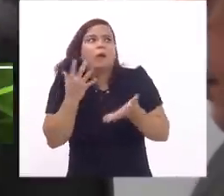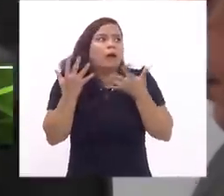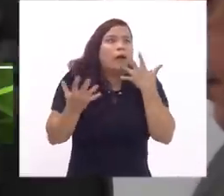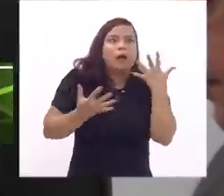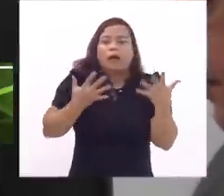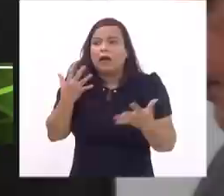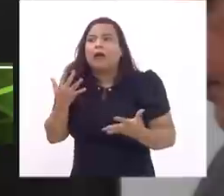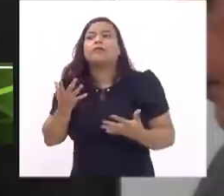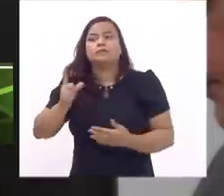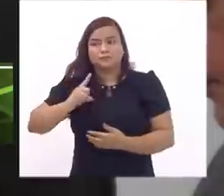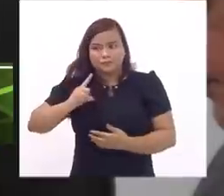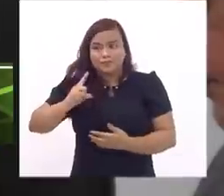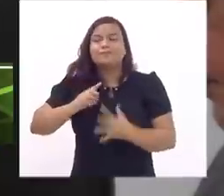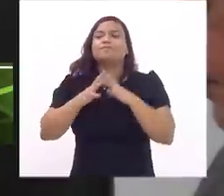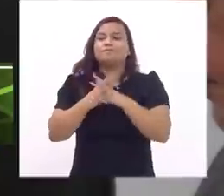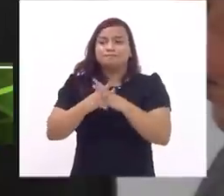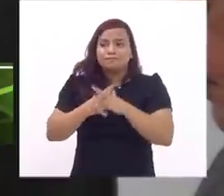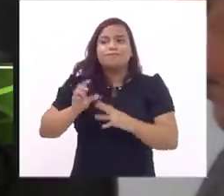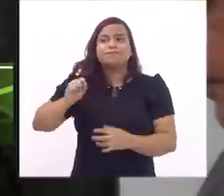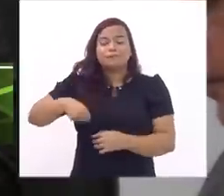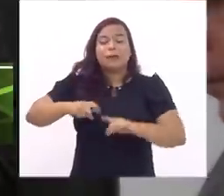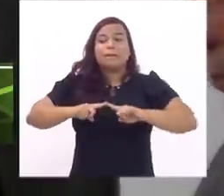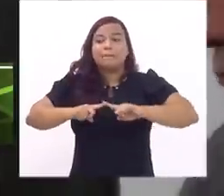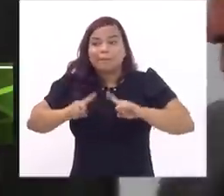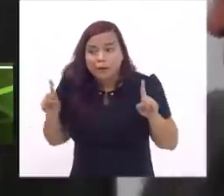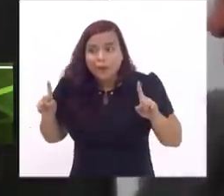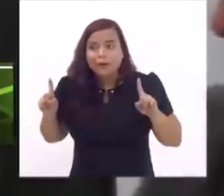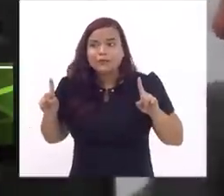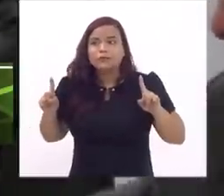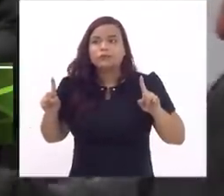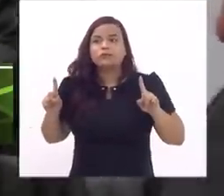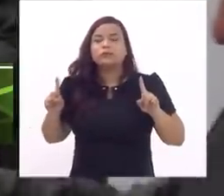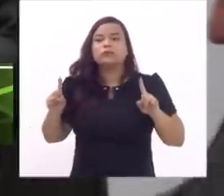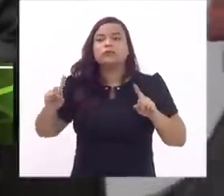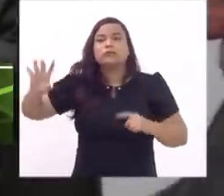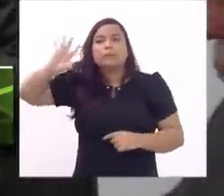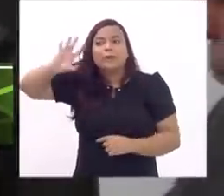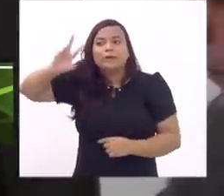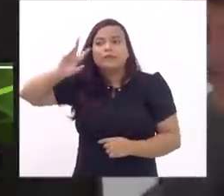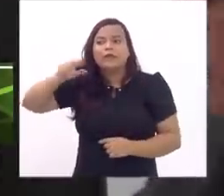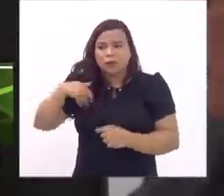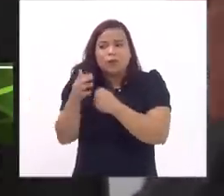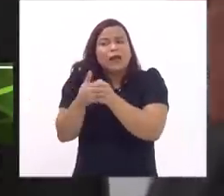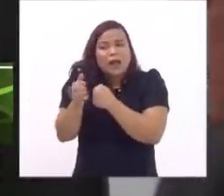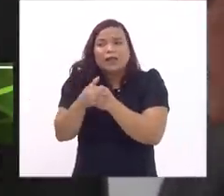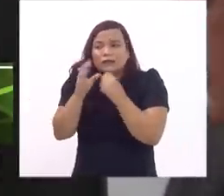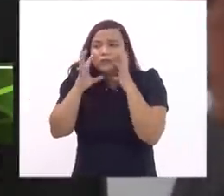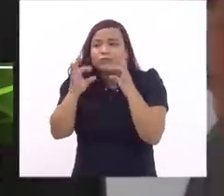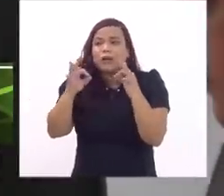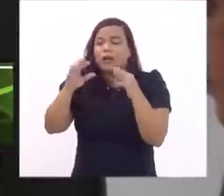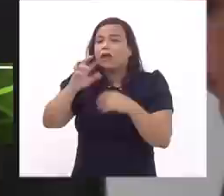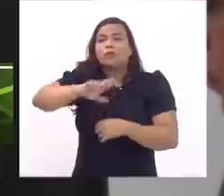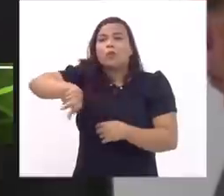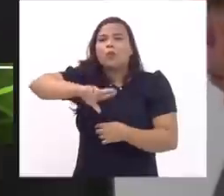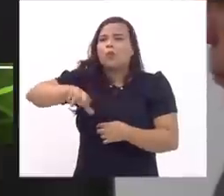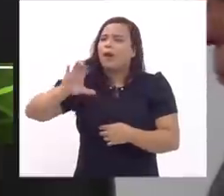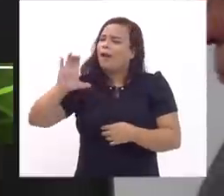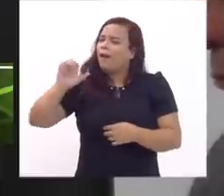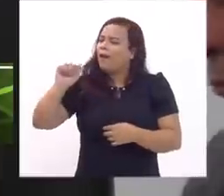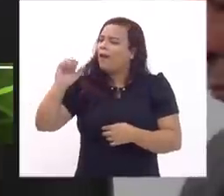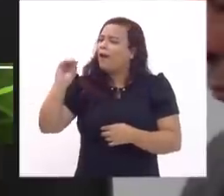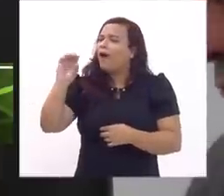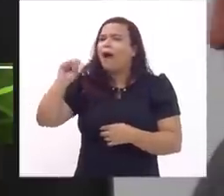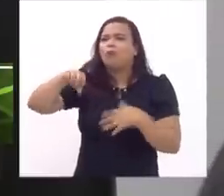de complicada, sim, mas eu refuto a ideia, com todo carinho, do caos. Nós não estamos falando, deputado